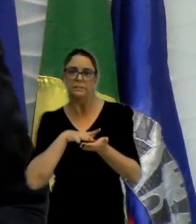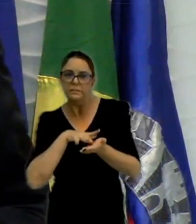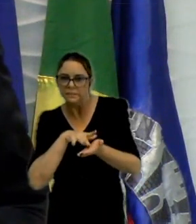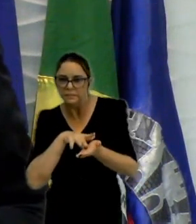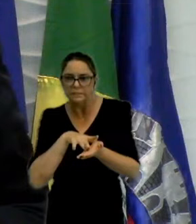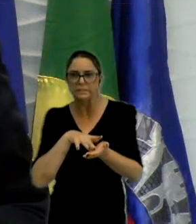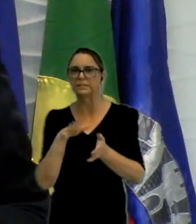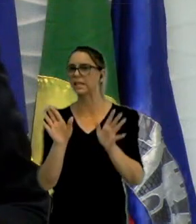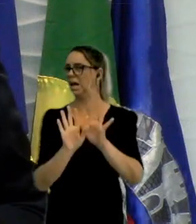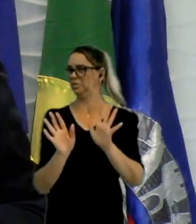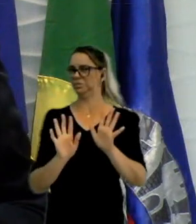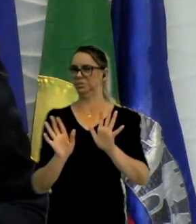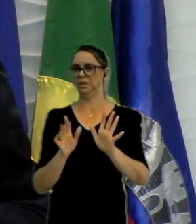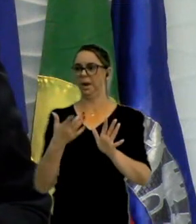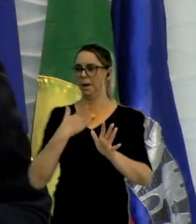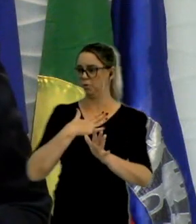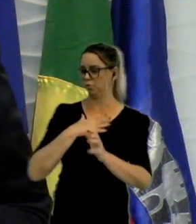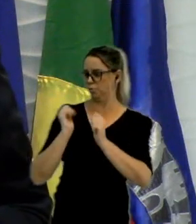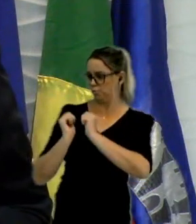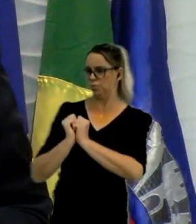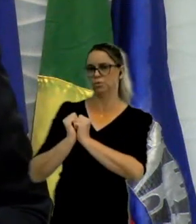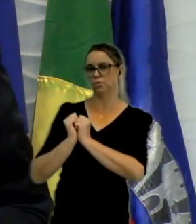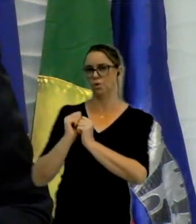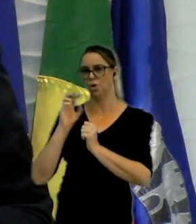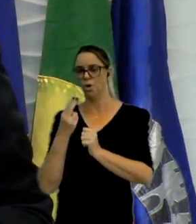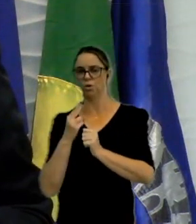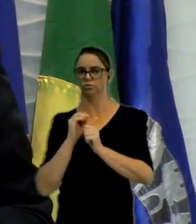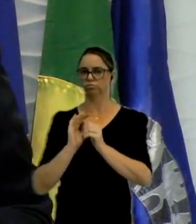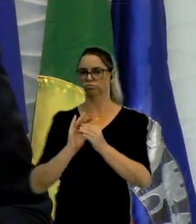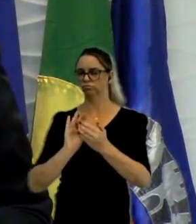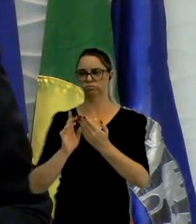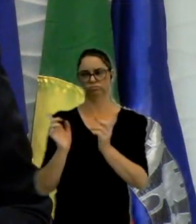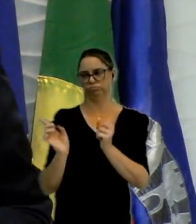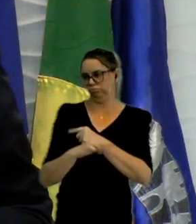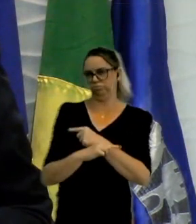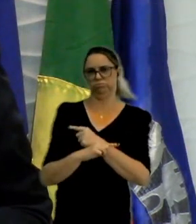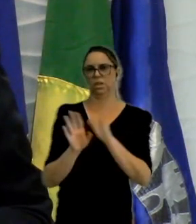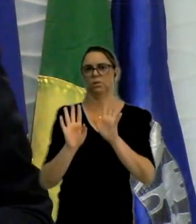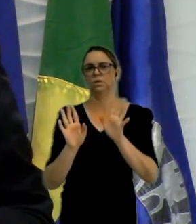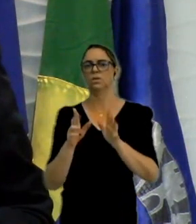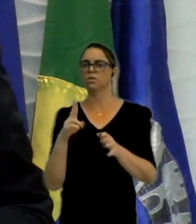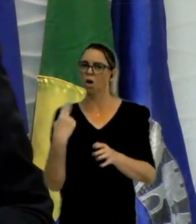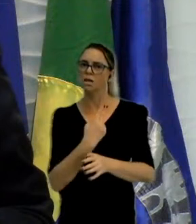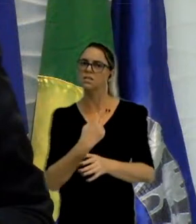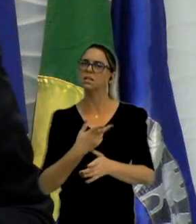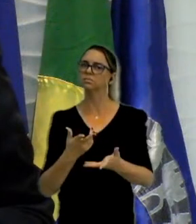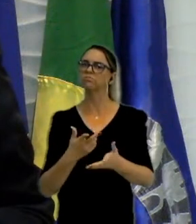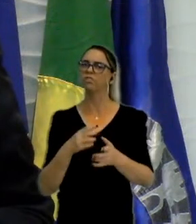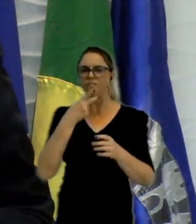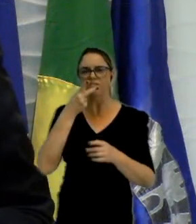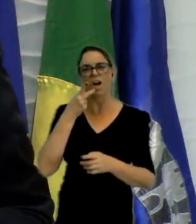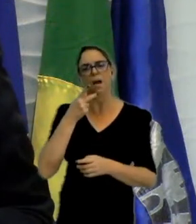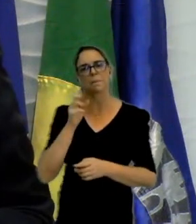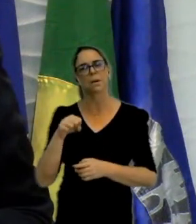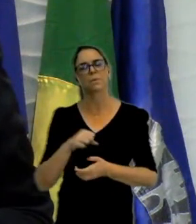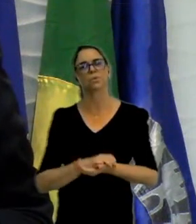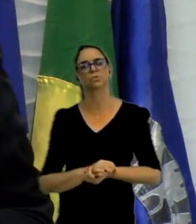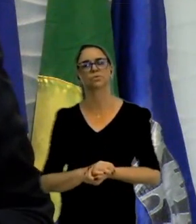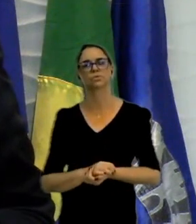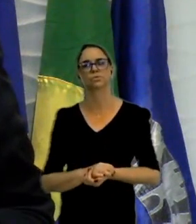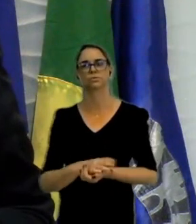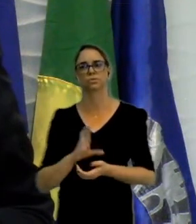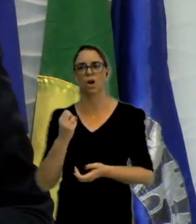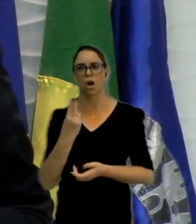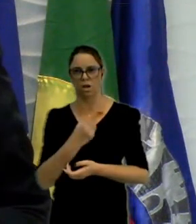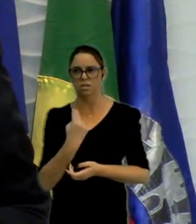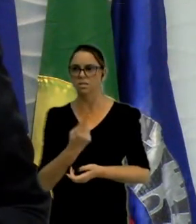esse negócio porque é do meu lado, ou é a favor ou contra. Na hora de bater, a gente bate. Na hora de elogiar, a gente vai